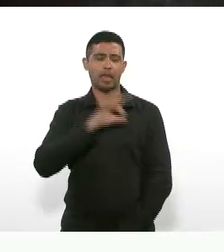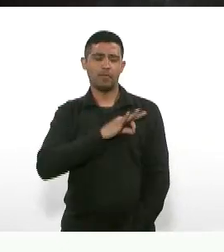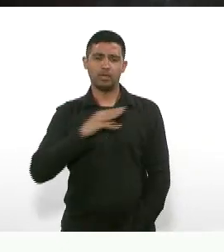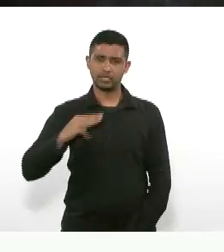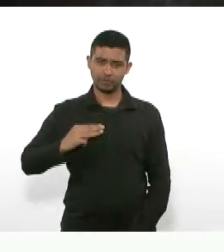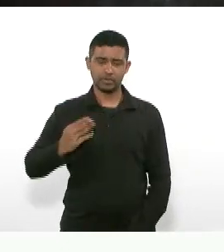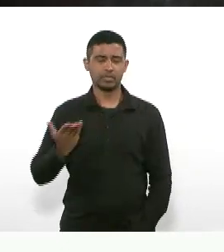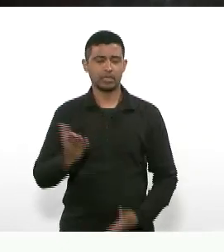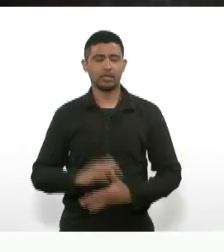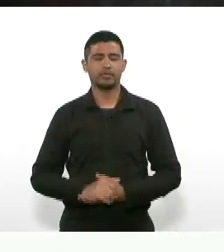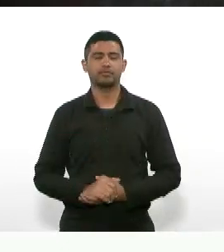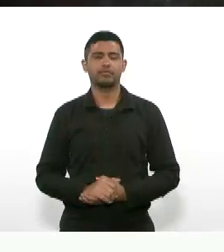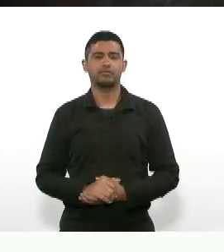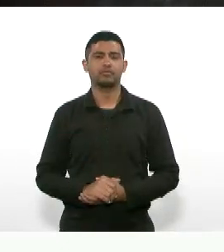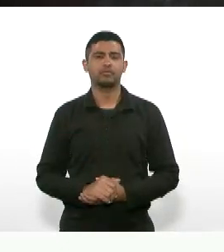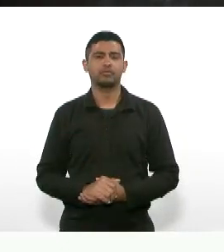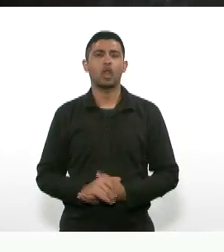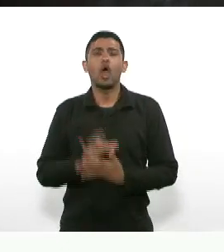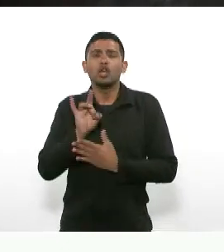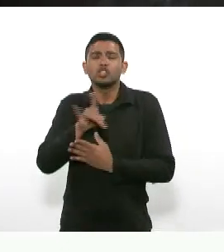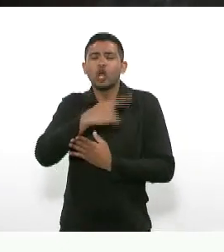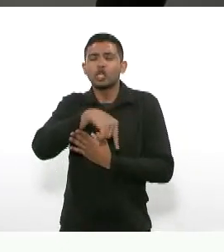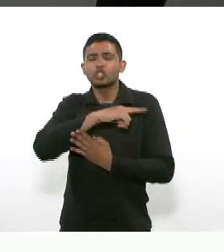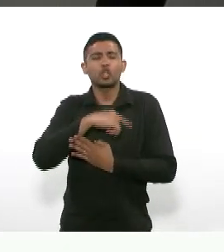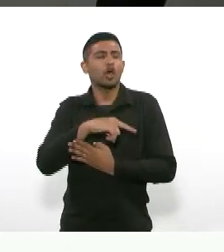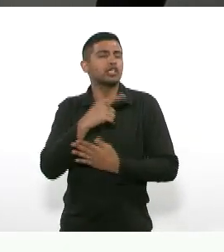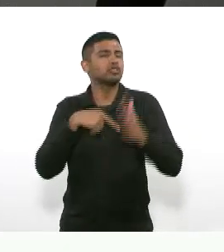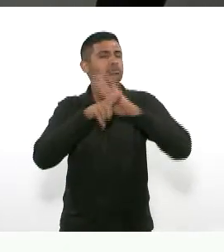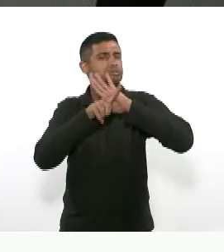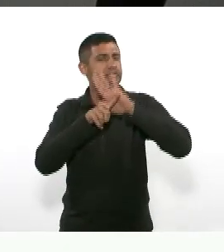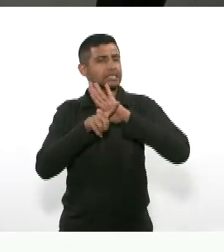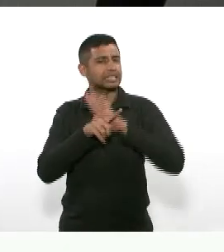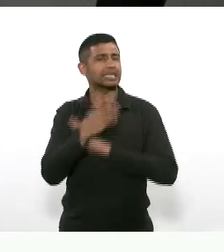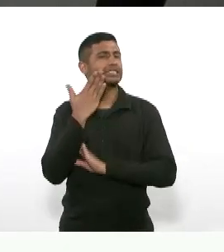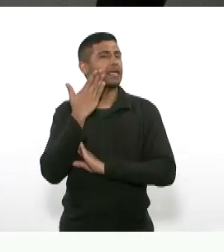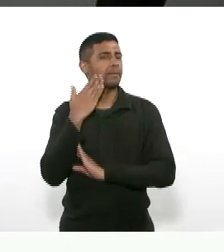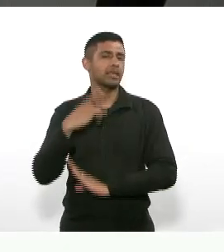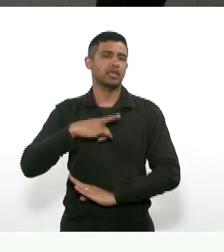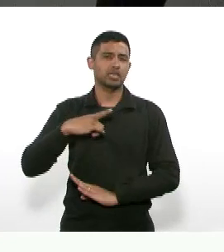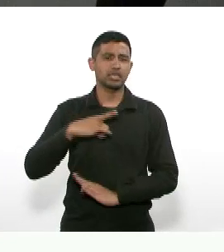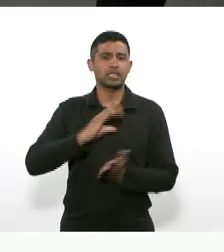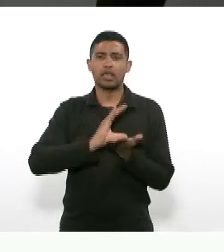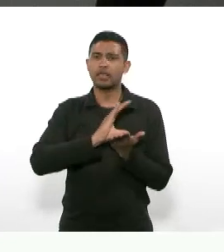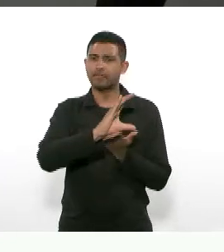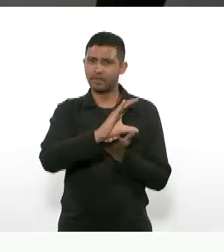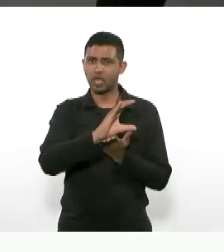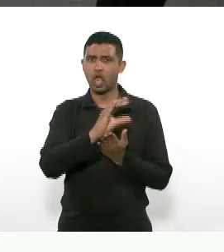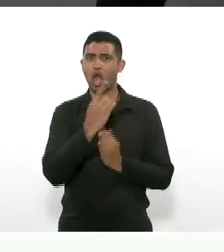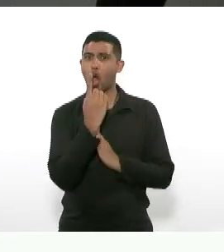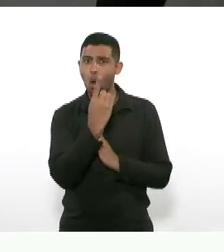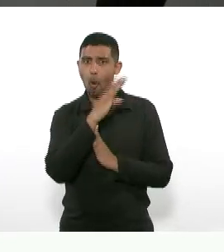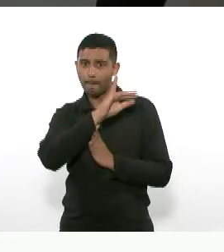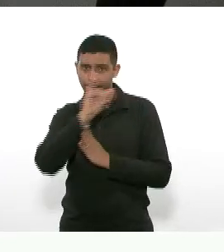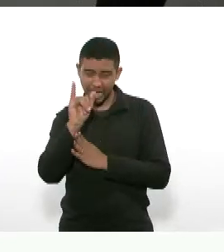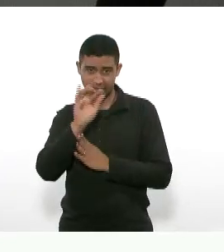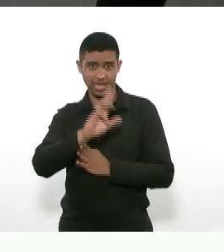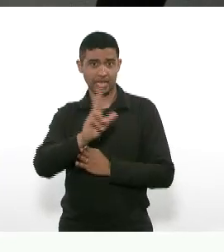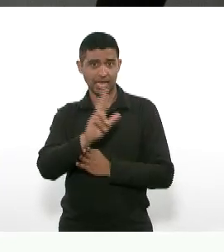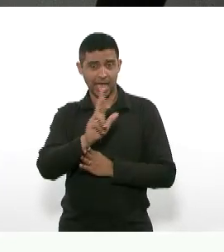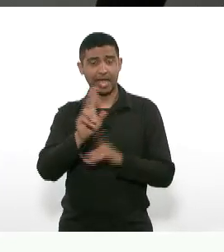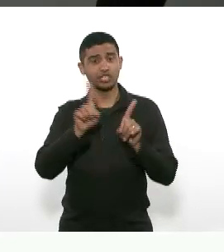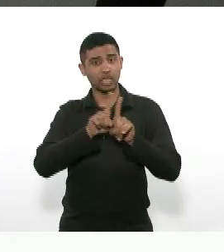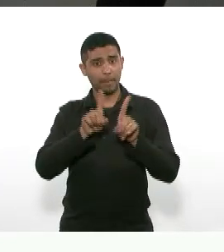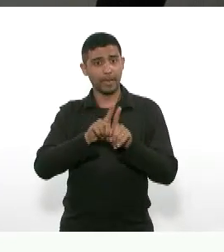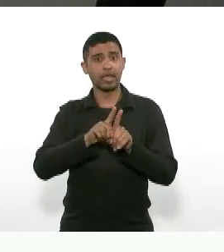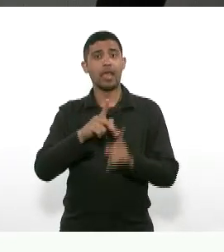Militar, e só para a gente verificar que nós temos aí um investimento de 1 bi e ali na Polícia Civil